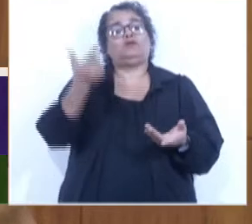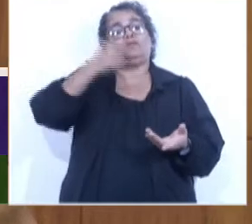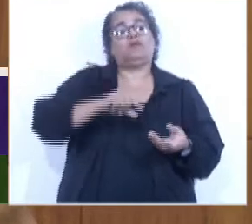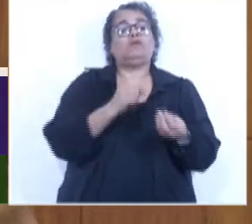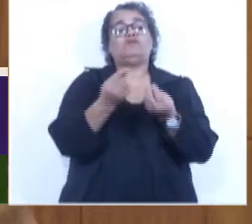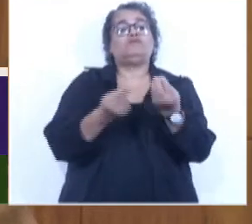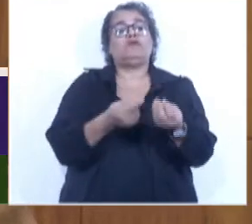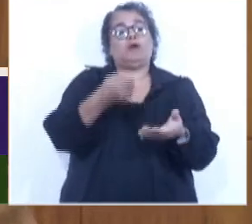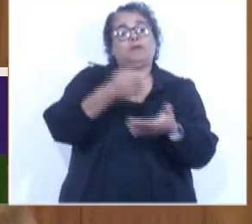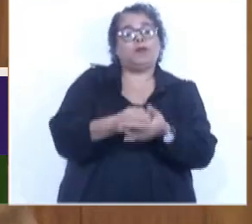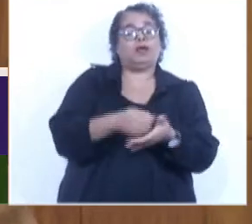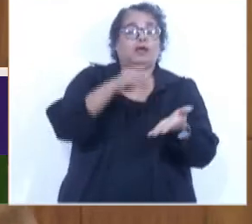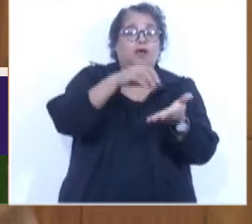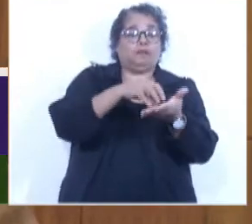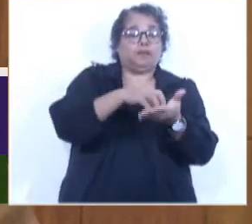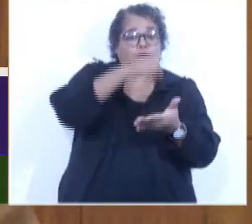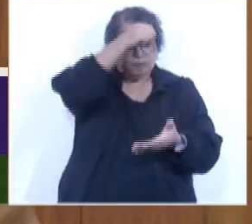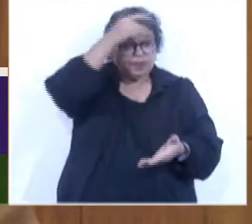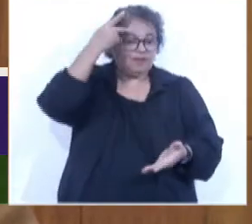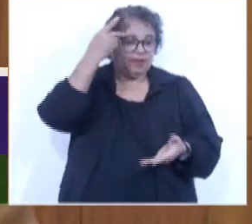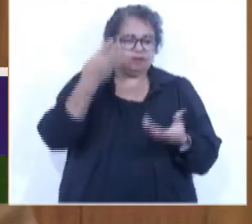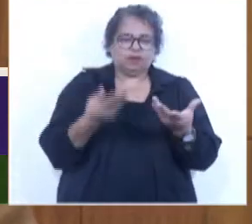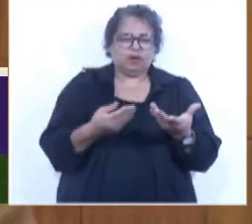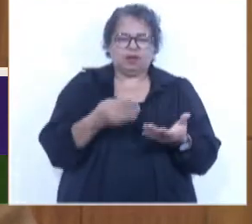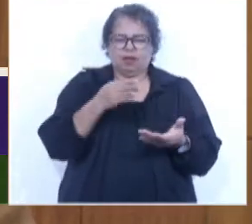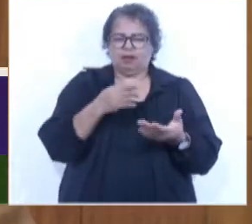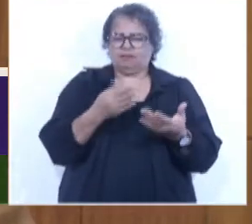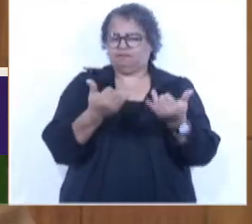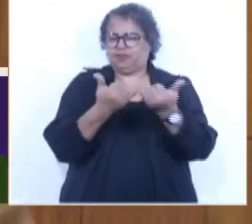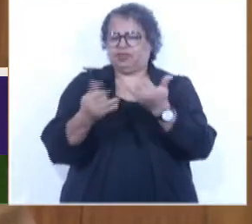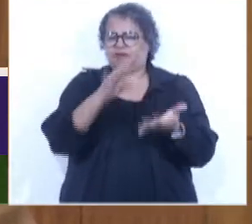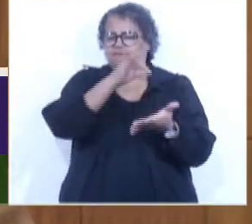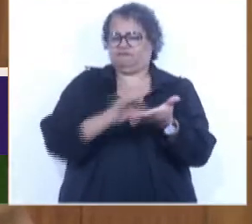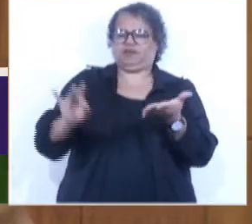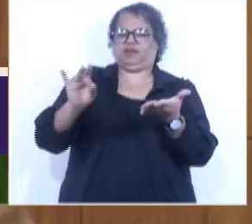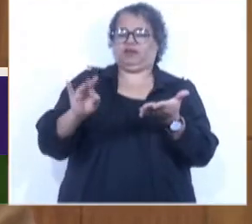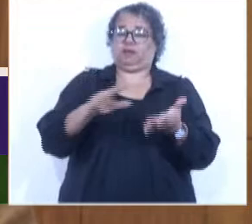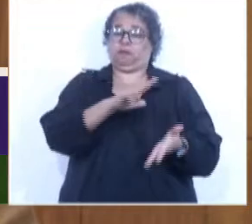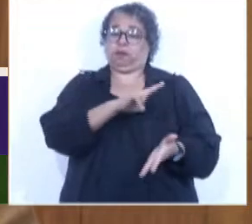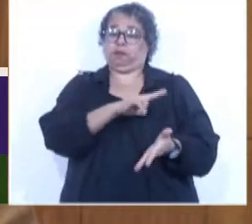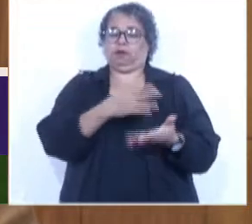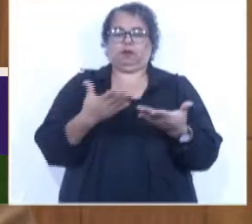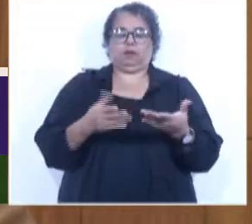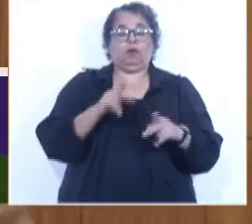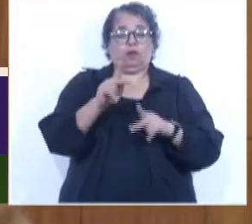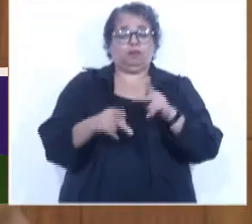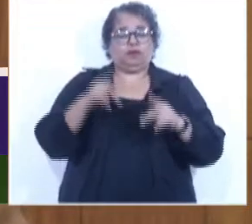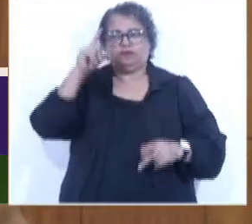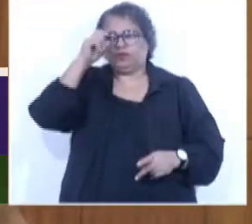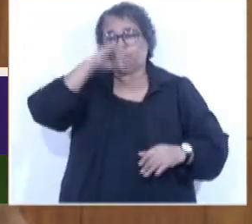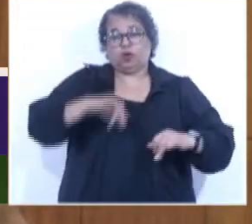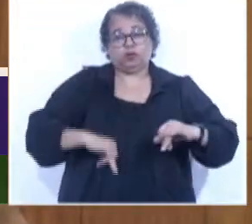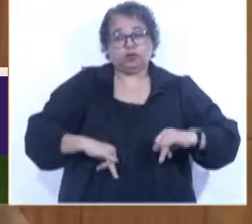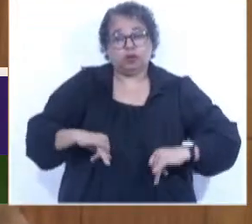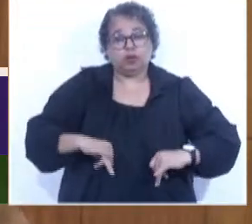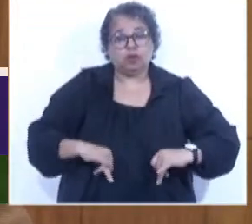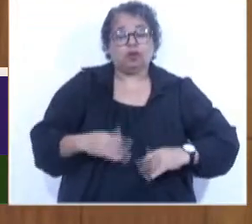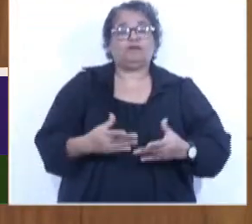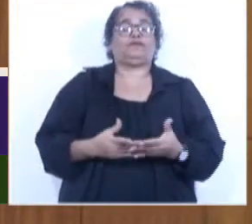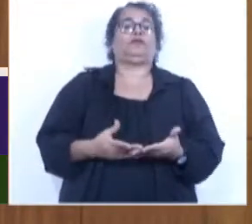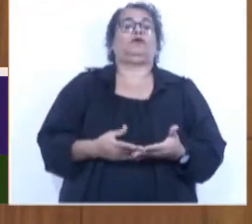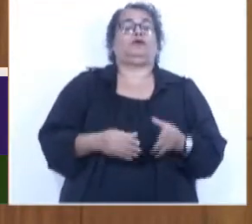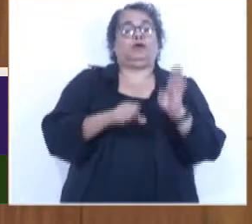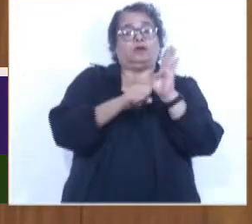mas sim com um instinto de Vingança em causas próprias aonde o povo passa dificuldade onde a bolsa família tá sendo cortada